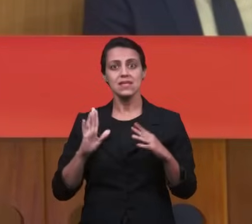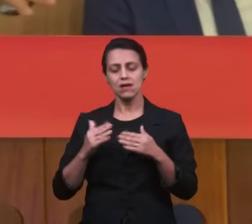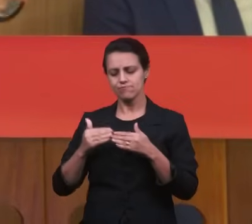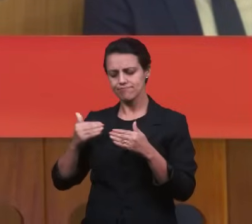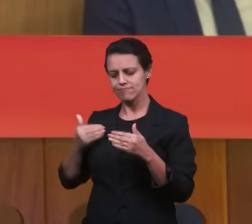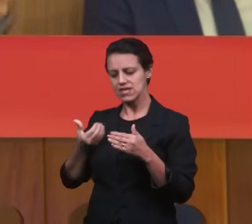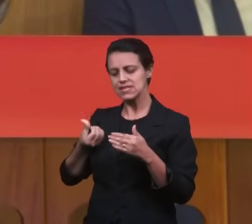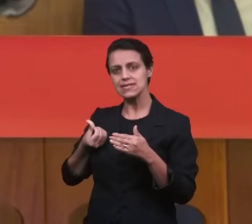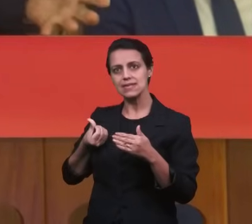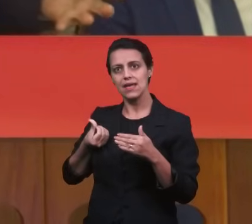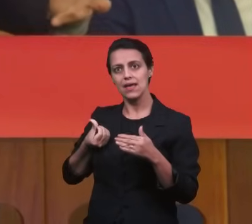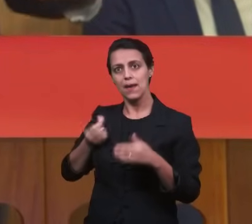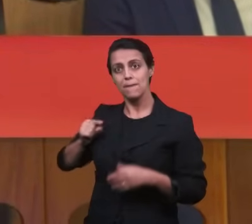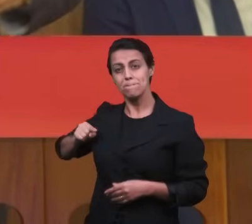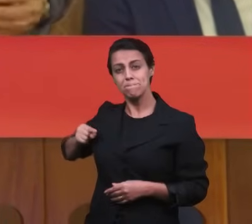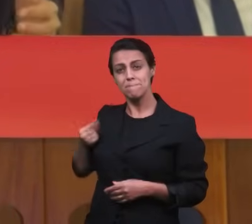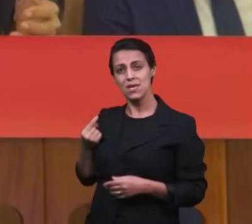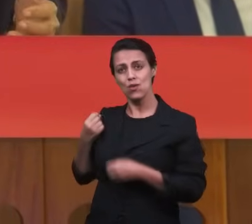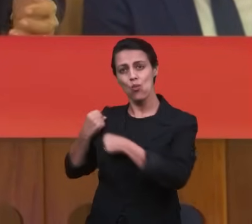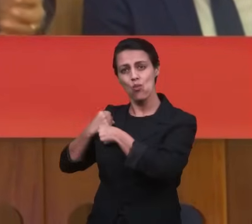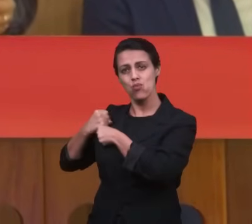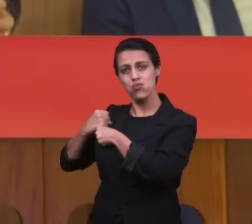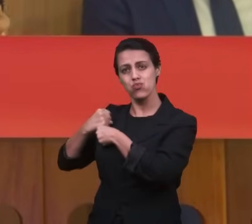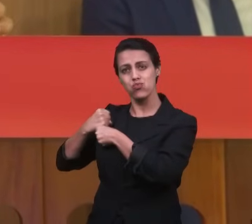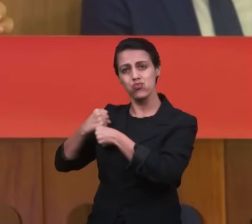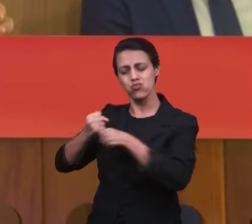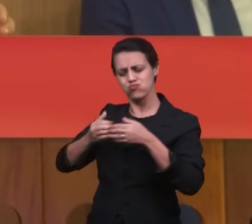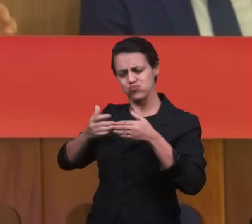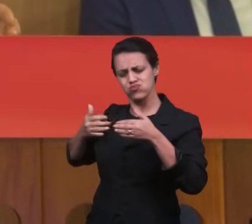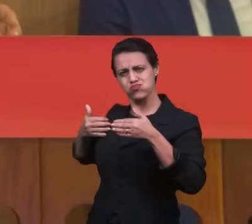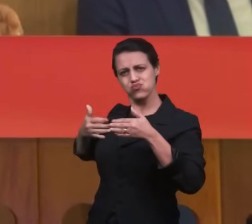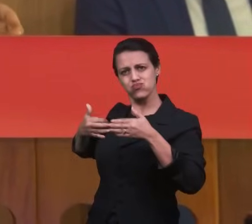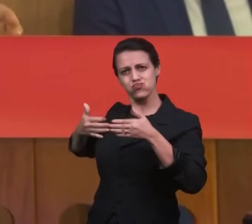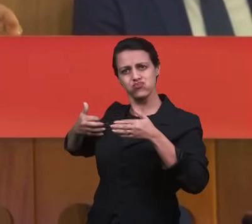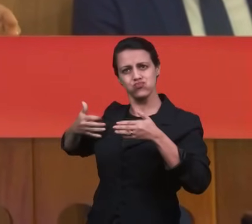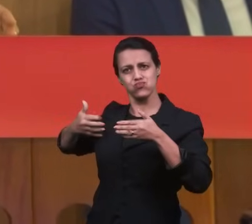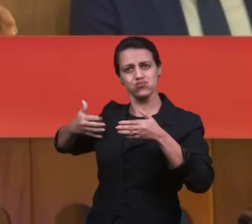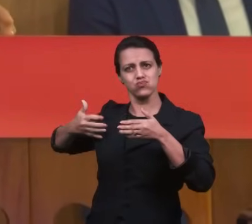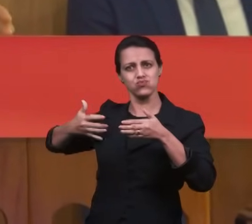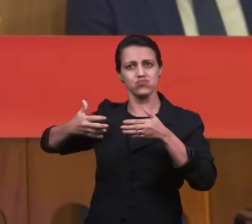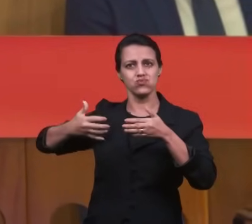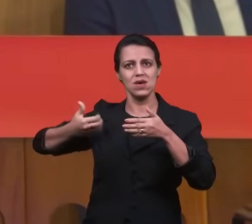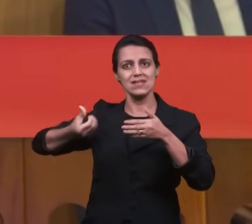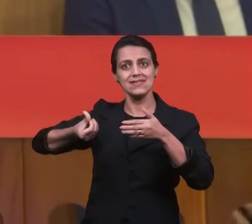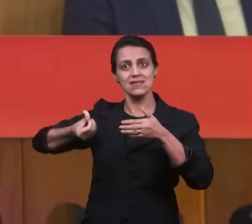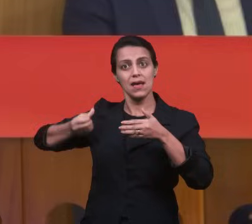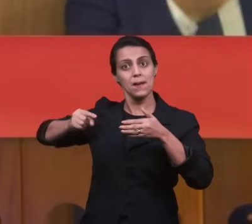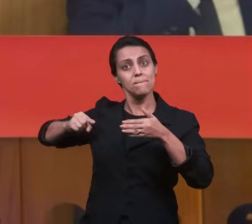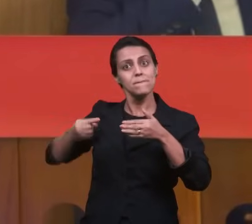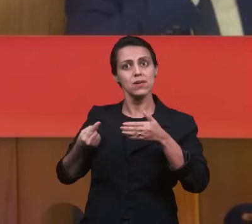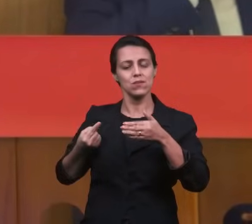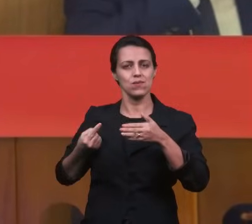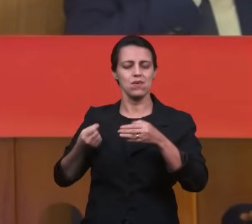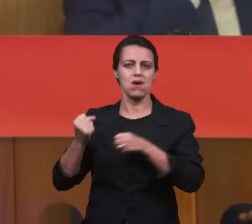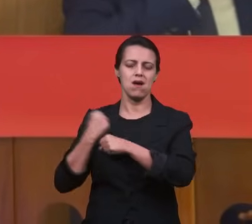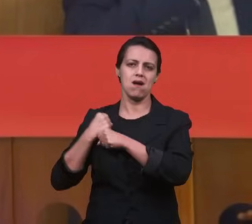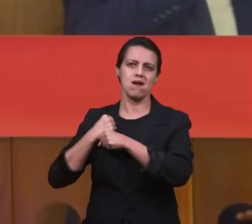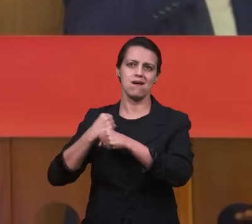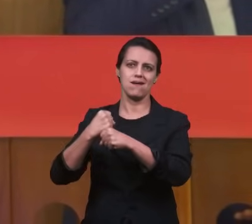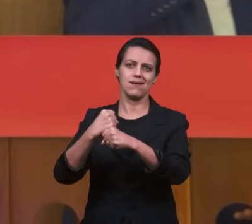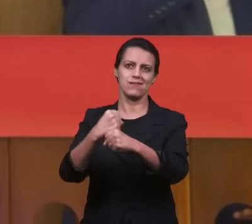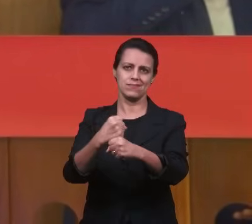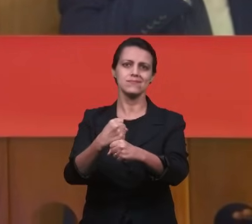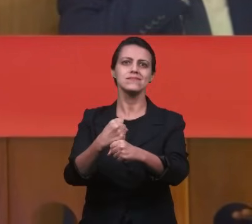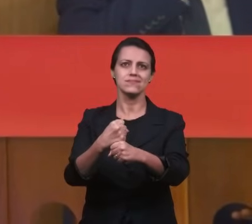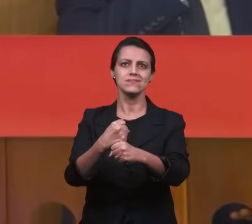é o tempo que está destinado à obra criadora no seu aspecto, que não